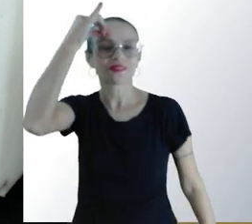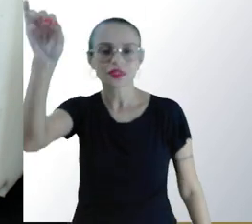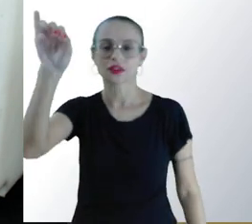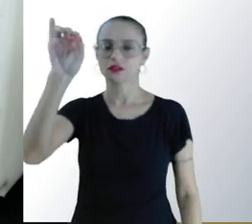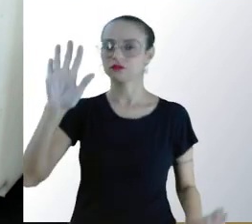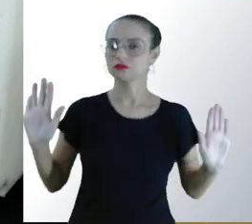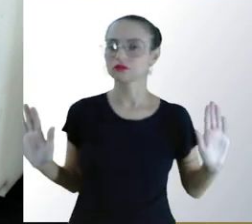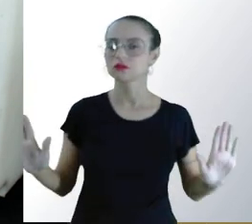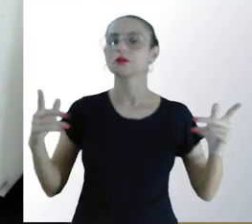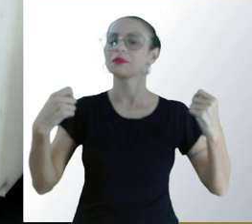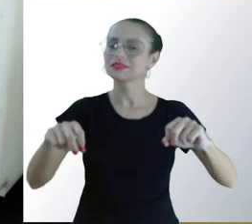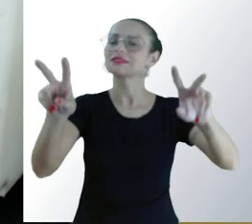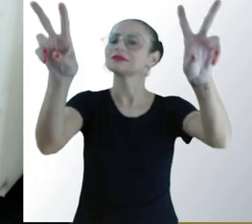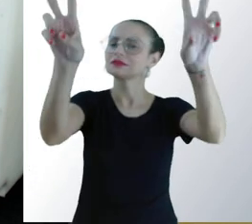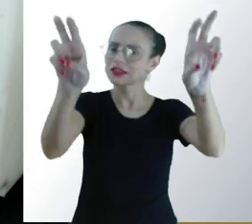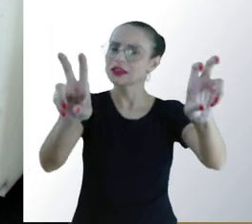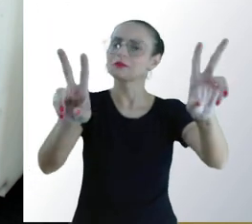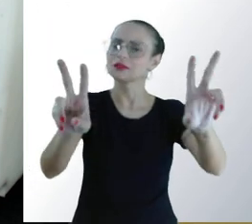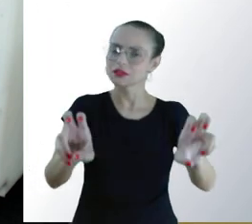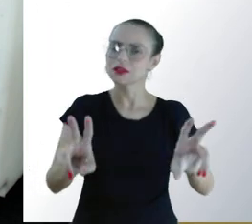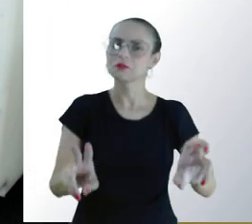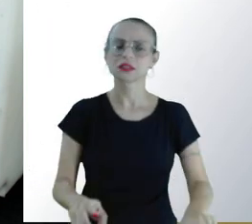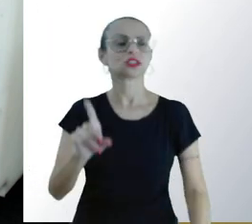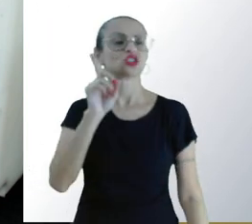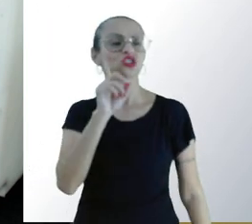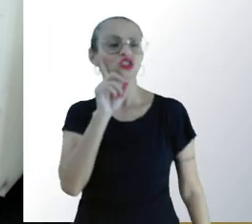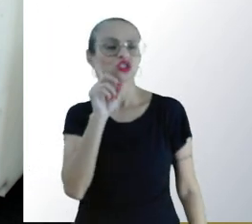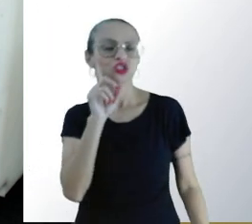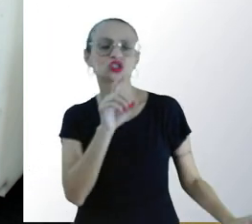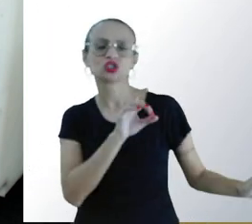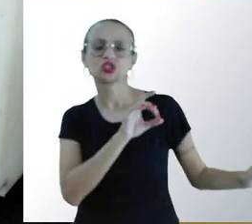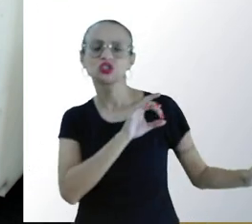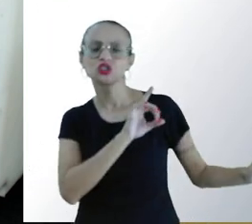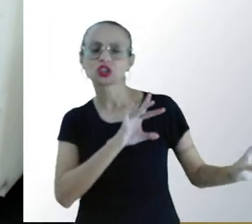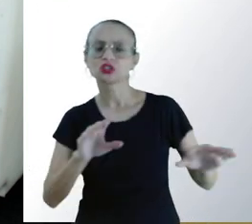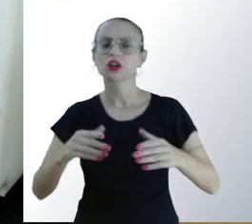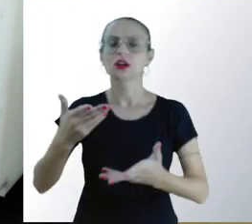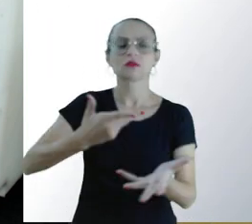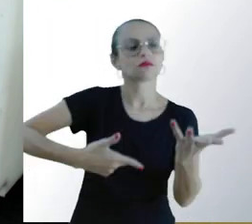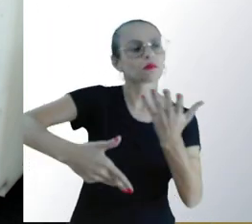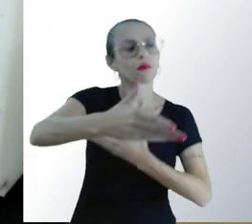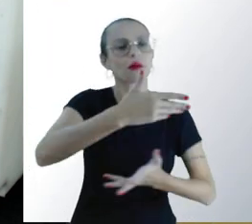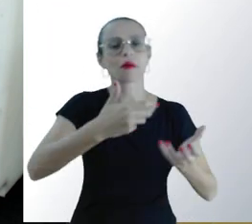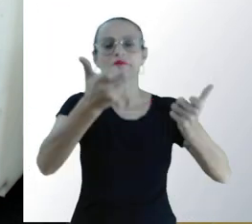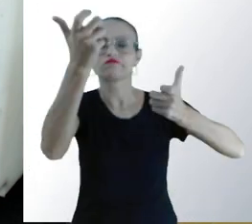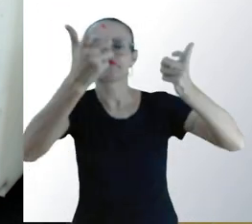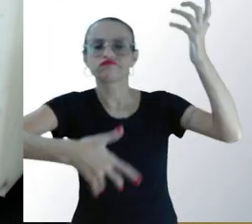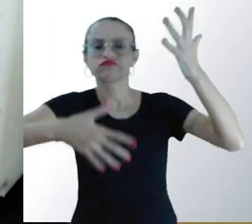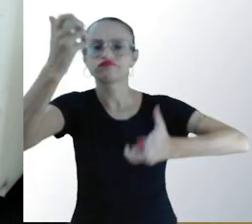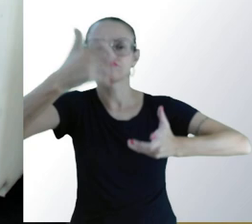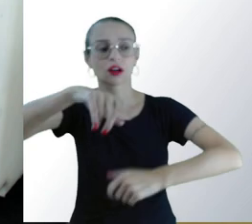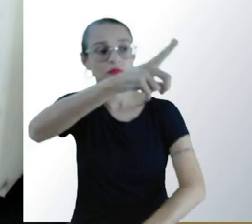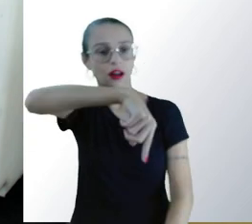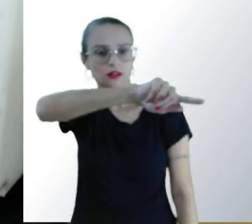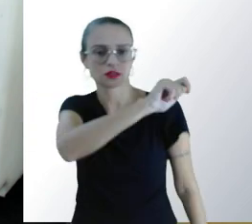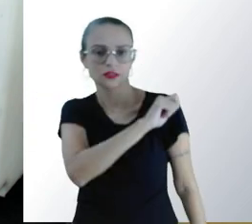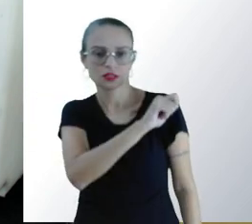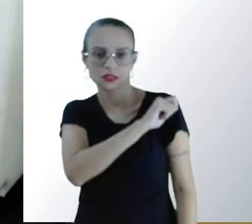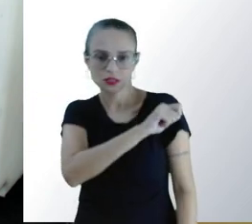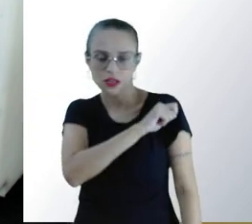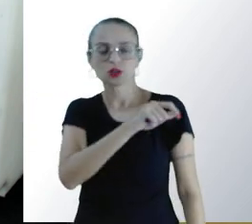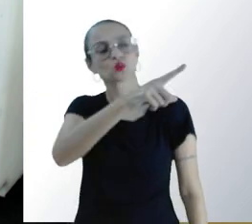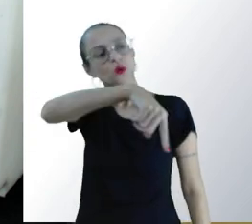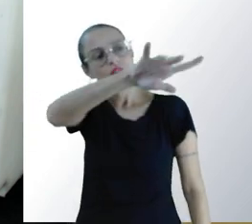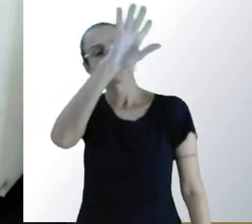ter essas temáticas aí no meu dia a dia, eu preciso discutir com as crianças e adolescentes, né? Eu preciso fazer com que